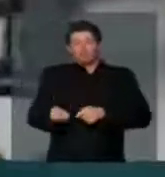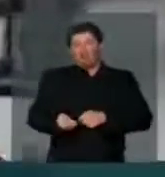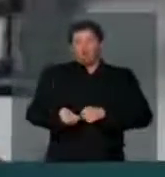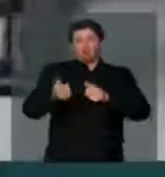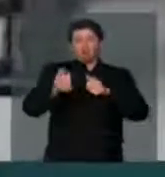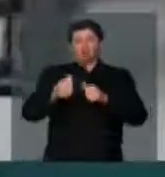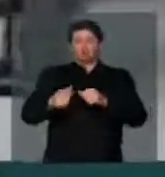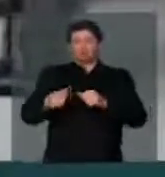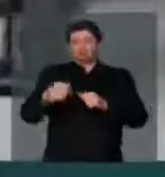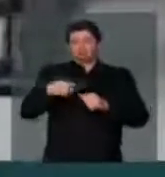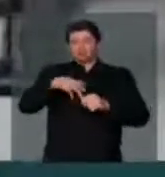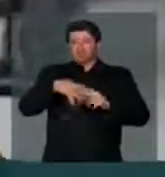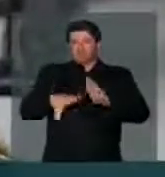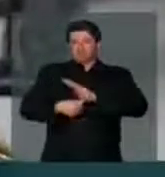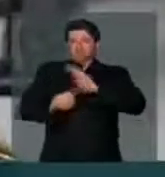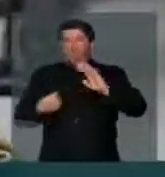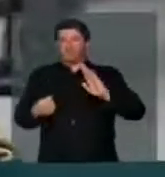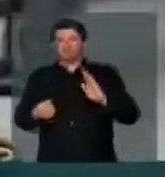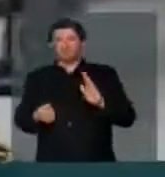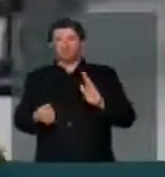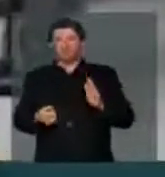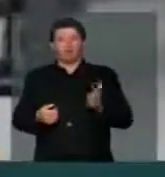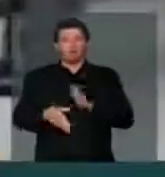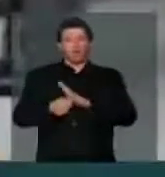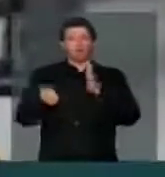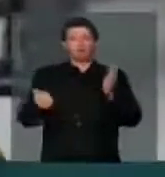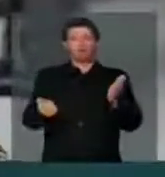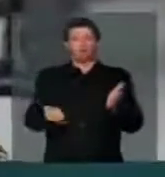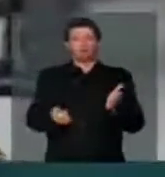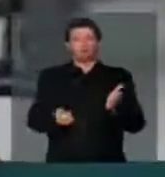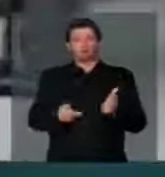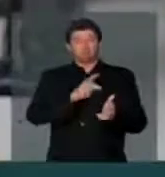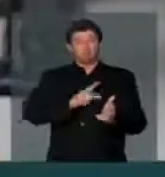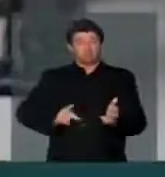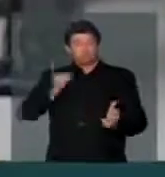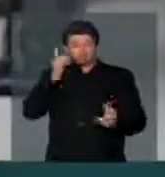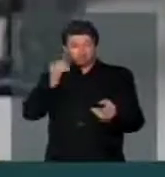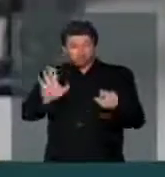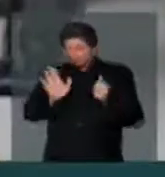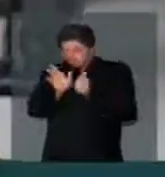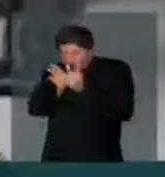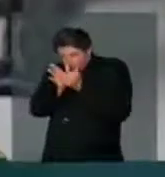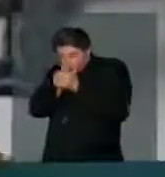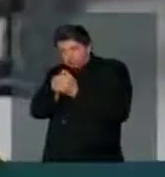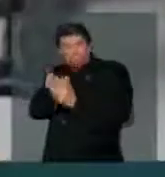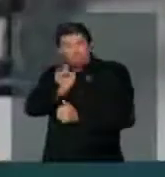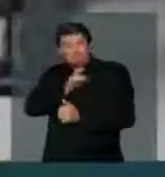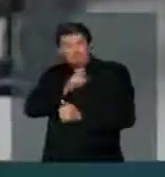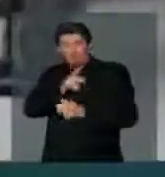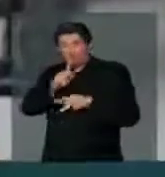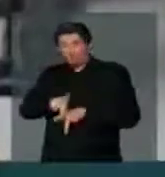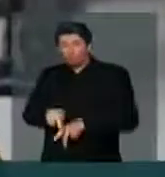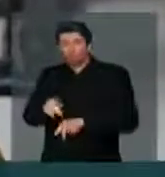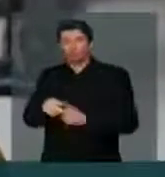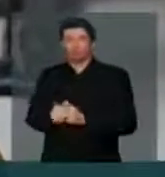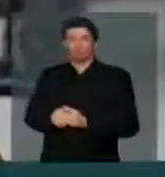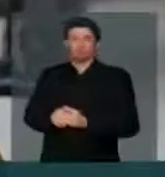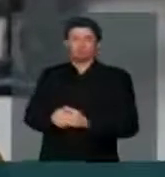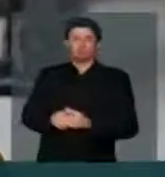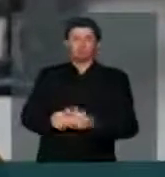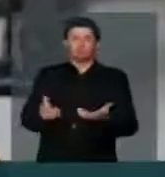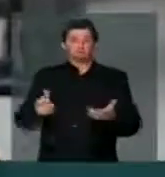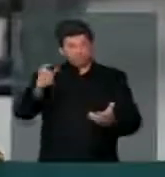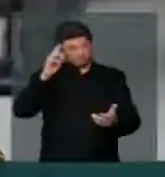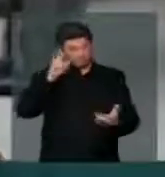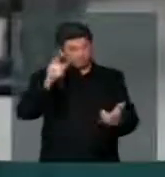sente roubado por esse governo que está aí. E aí tudo já foi dito aqui, a presidente se esconde hoje da população, a presidente tem medo da população. Então, Vossa Excelência, eu